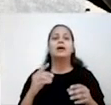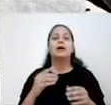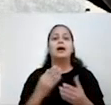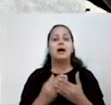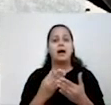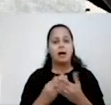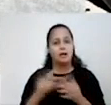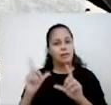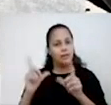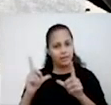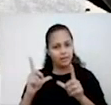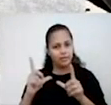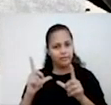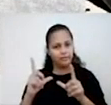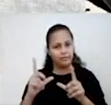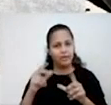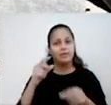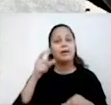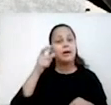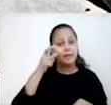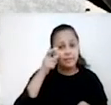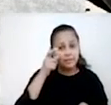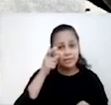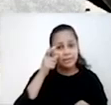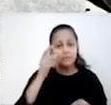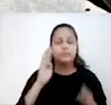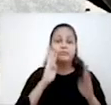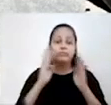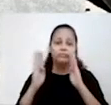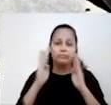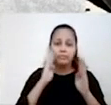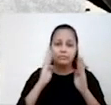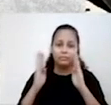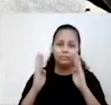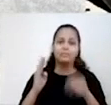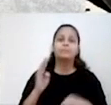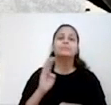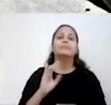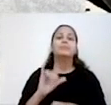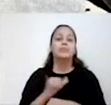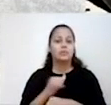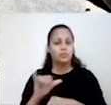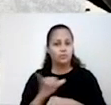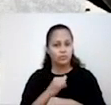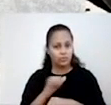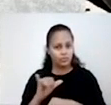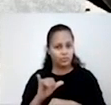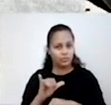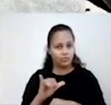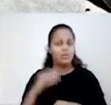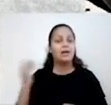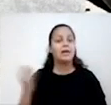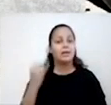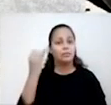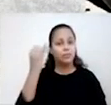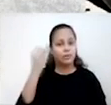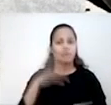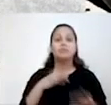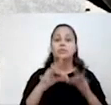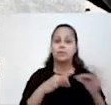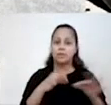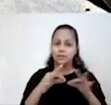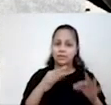TV, assistam no YouTube, no Facebook, tá? Reforço que é importante para